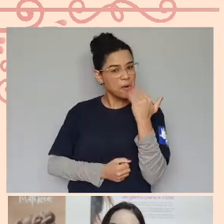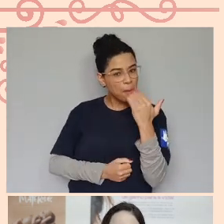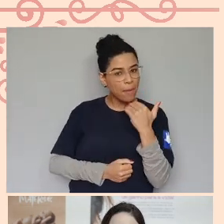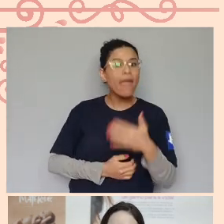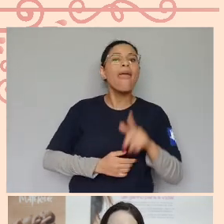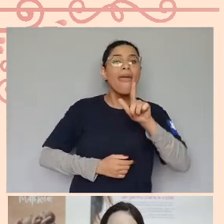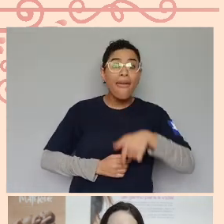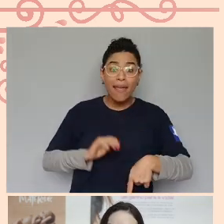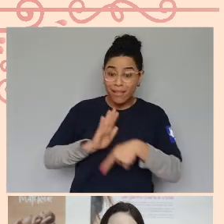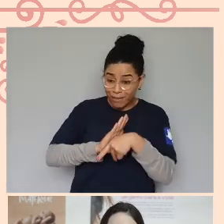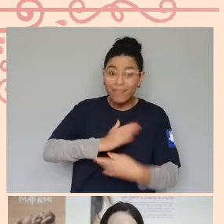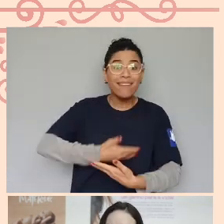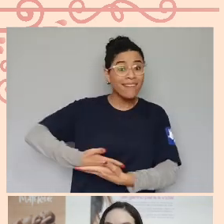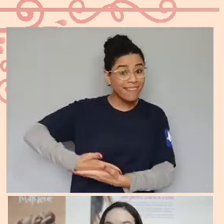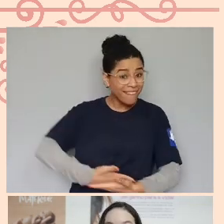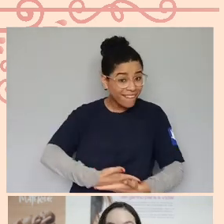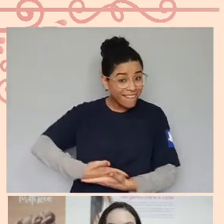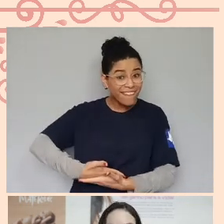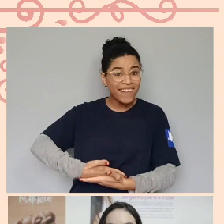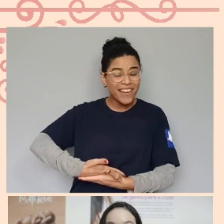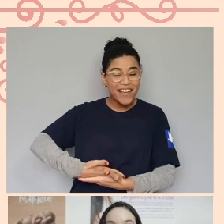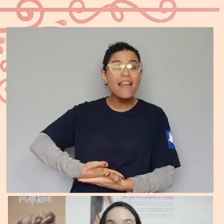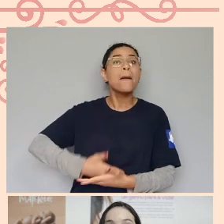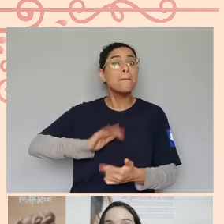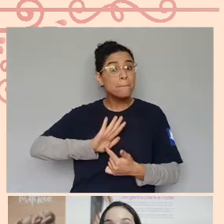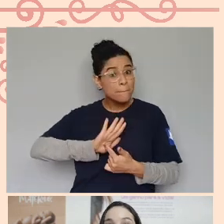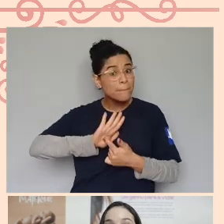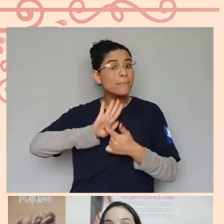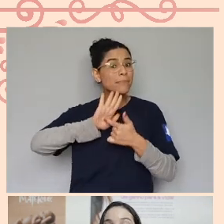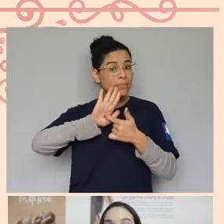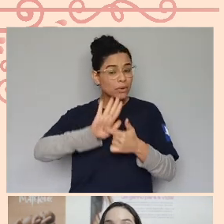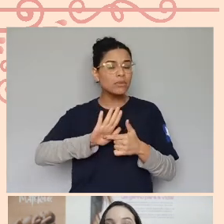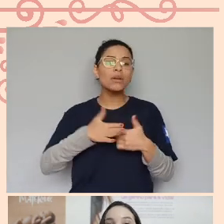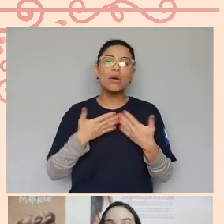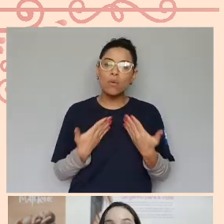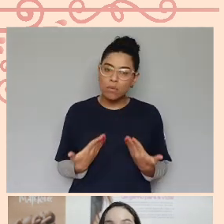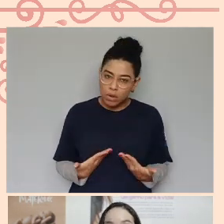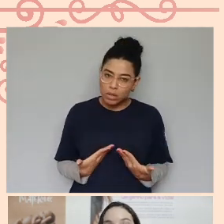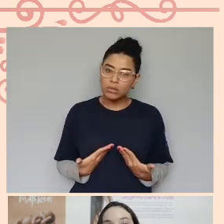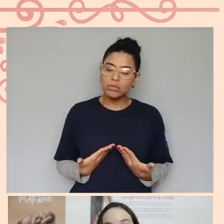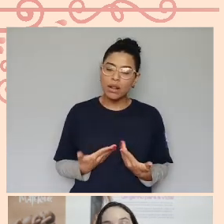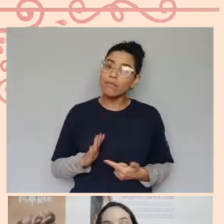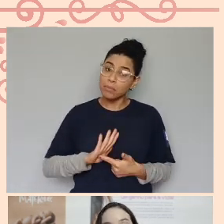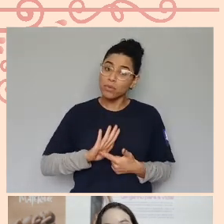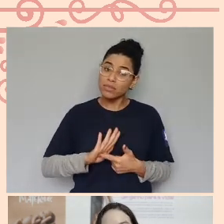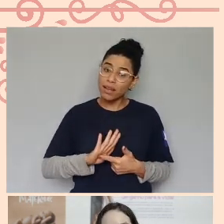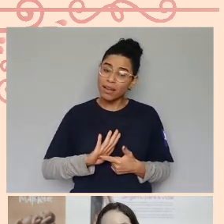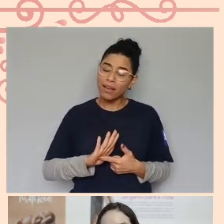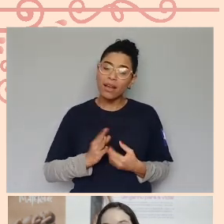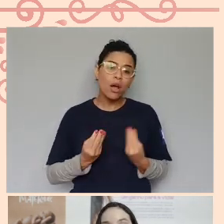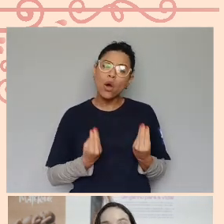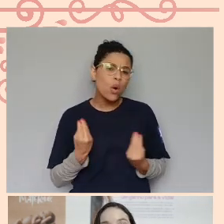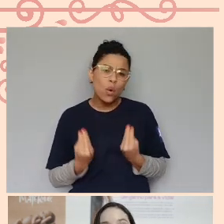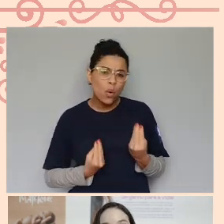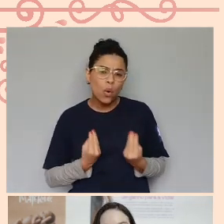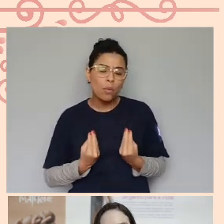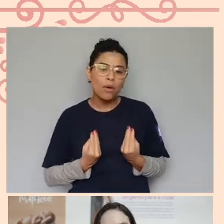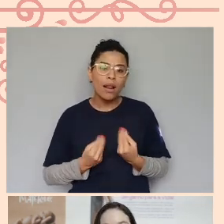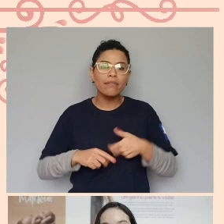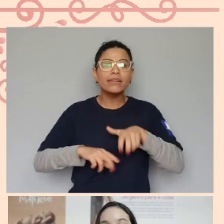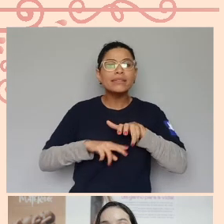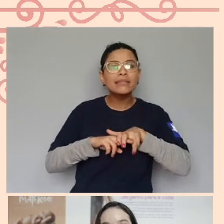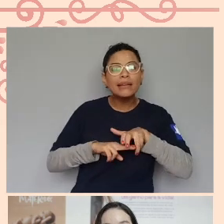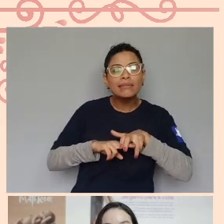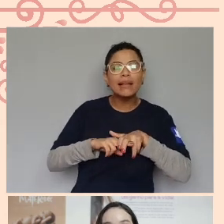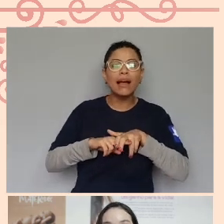os sinais de prontidão da criança. Então a criança, quando ela tiver que começar a comer, ela vai demonstrar alguns sinais, ela vai sentar com